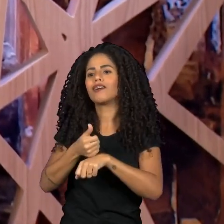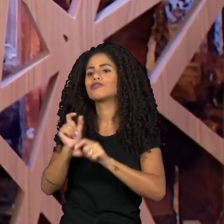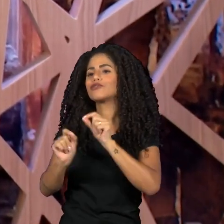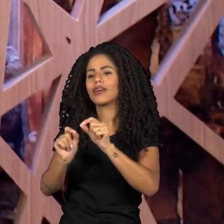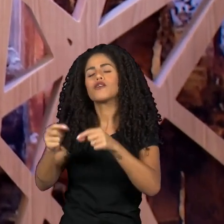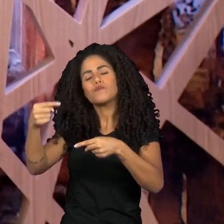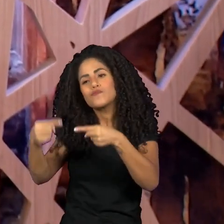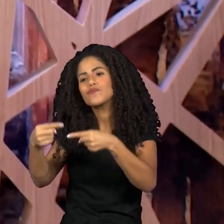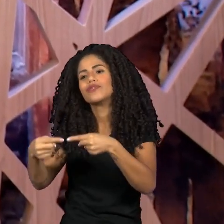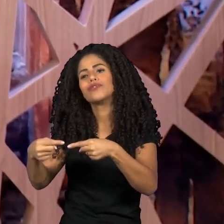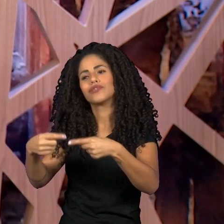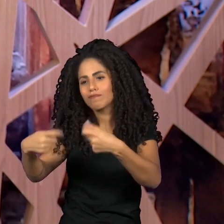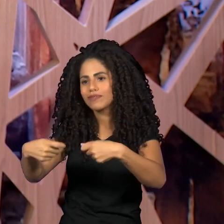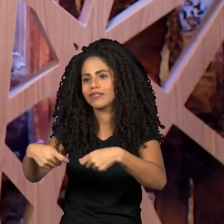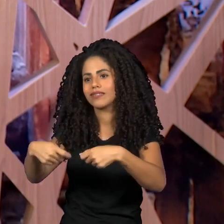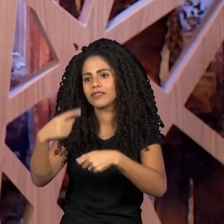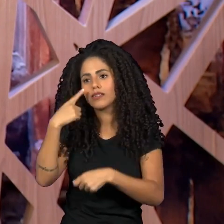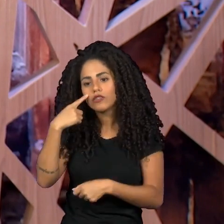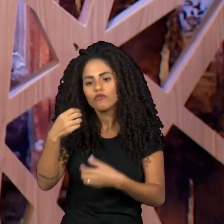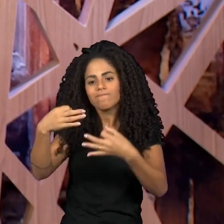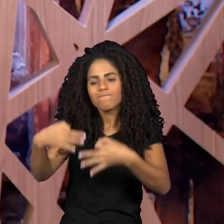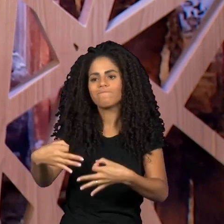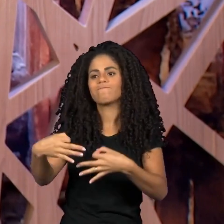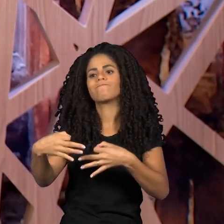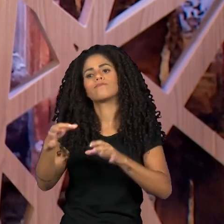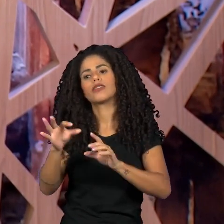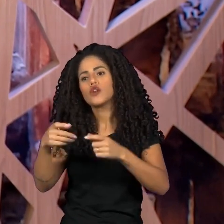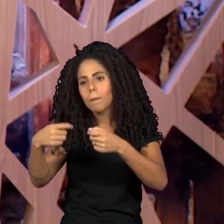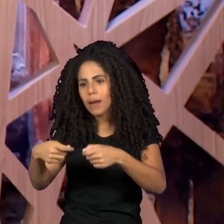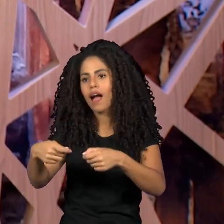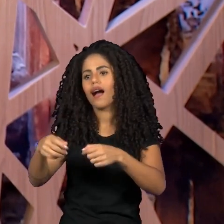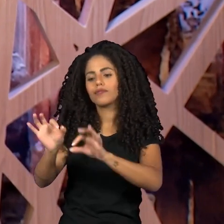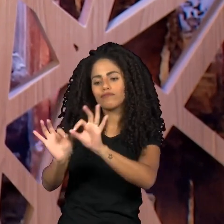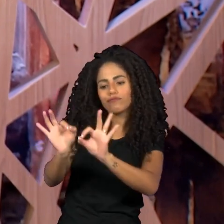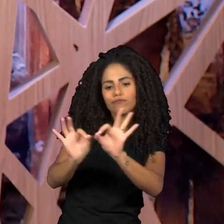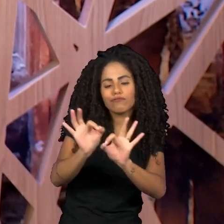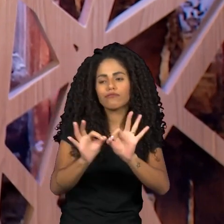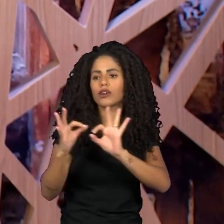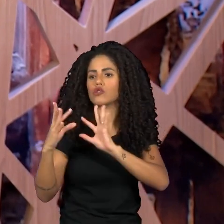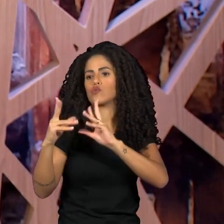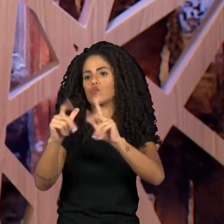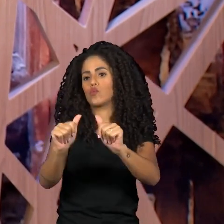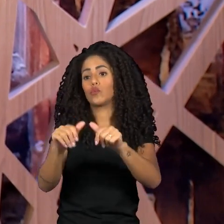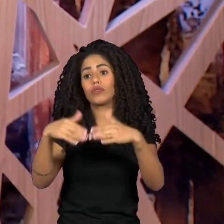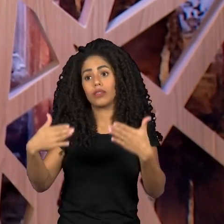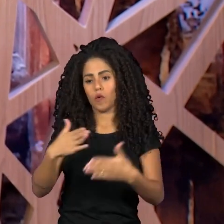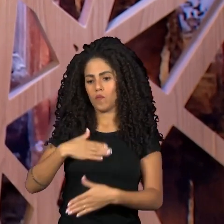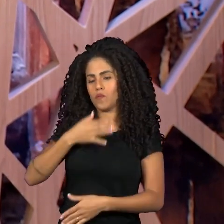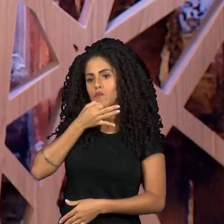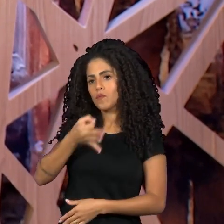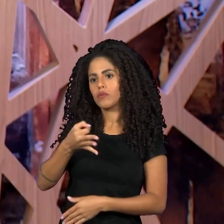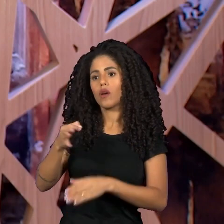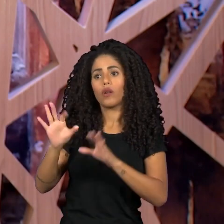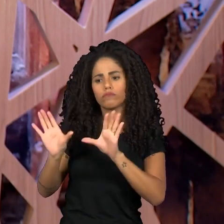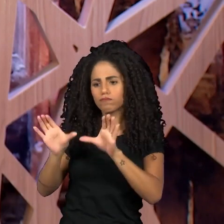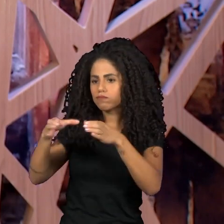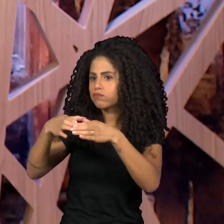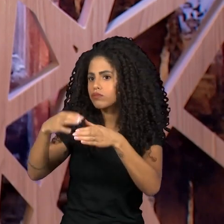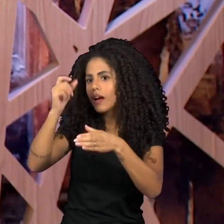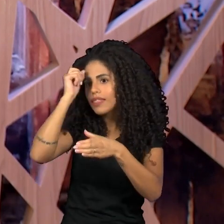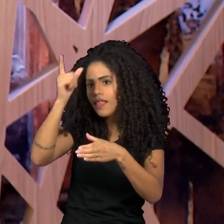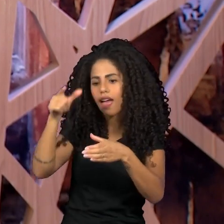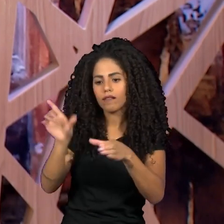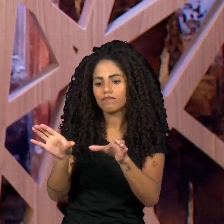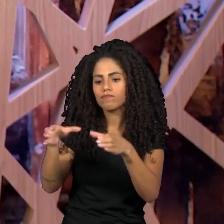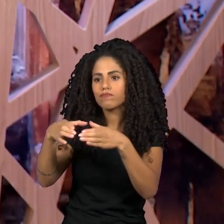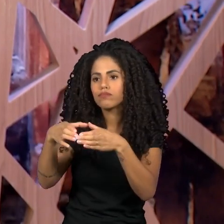questão que a gente queira trazer à tona precisa ser mediada pela política. Então, eu acho que essa ideia dos coletivos, né, de